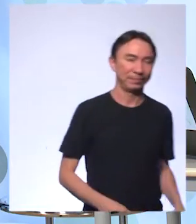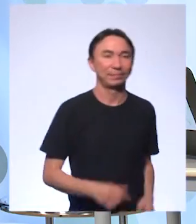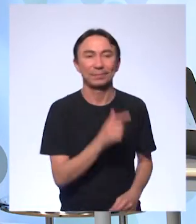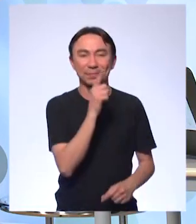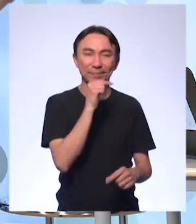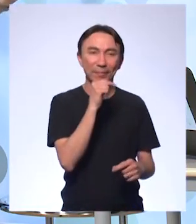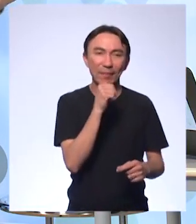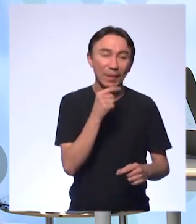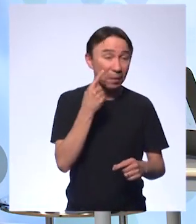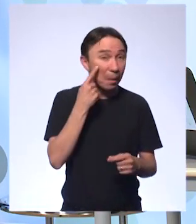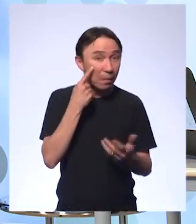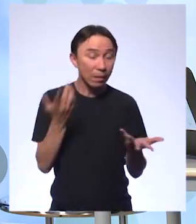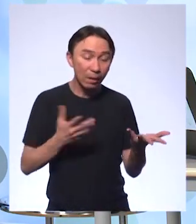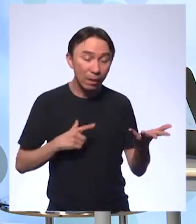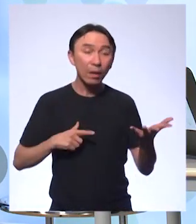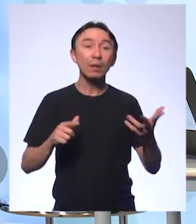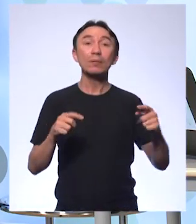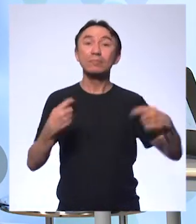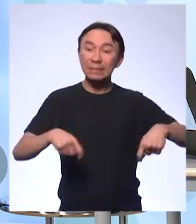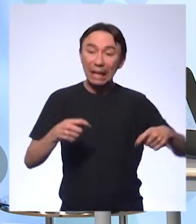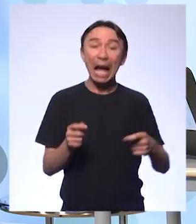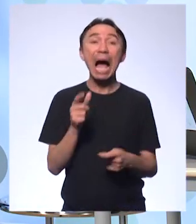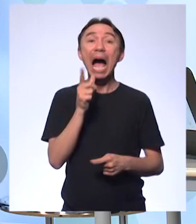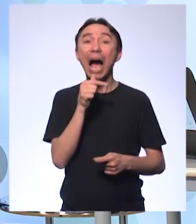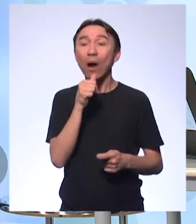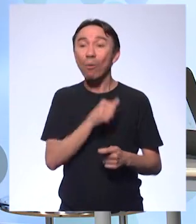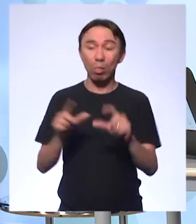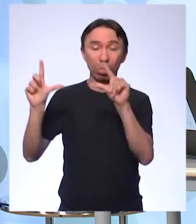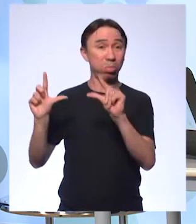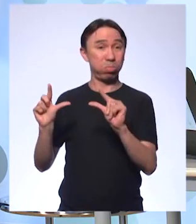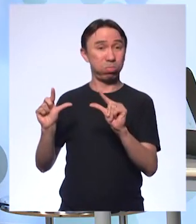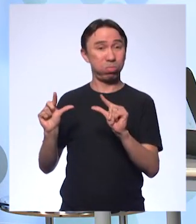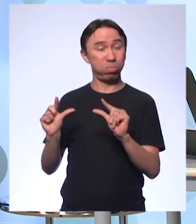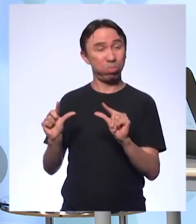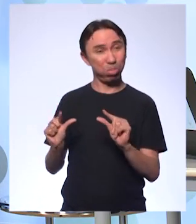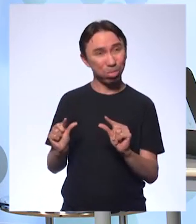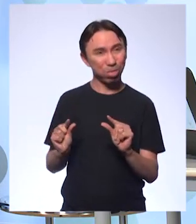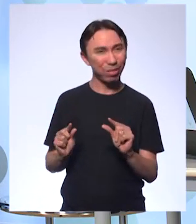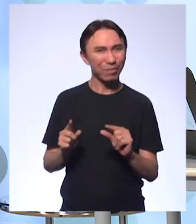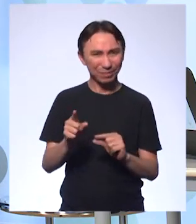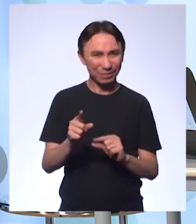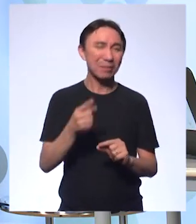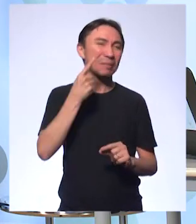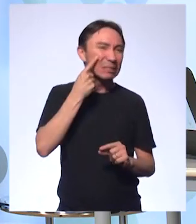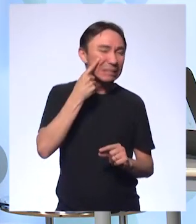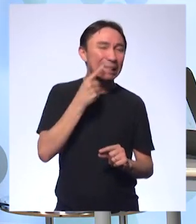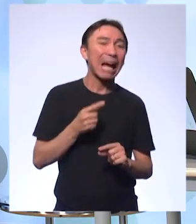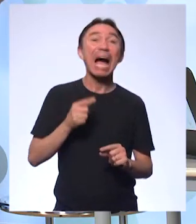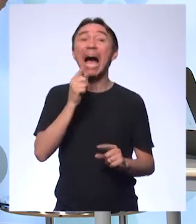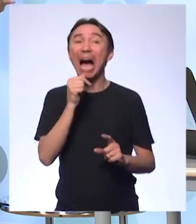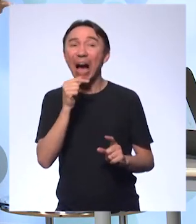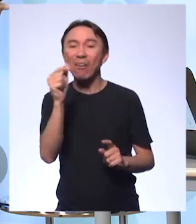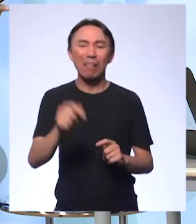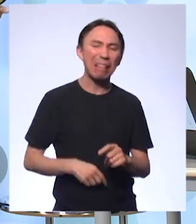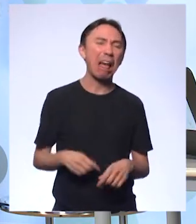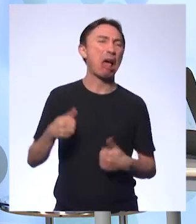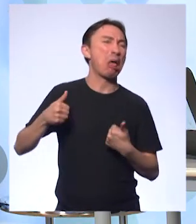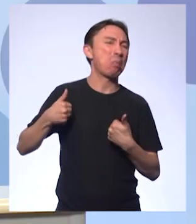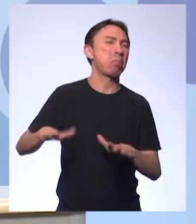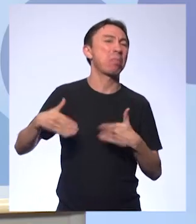processo, logo, eu tenho um racionamento de água. Olha só como a gente nunca valoriza um pouco a água, quando falta, a gente sente falta dela, né,